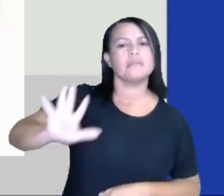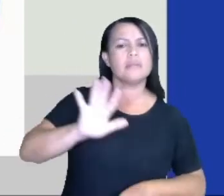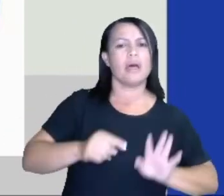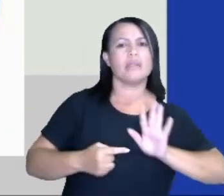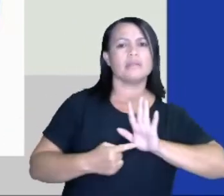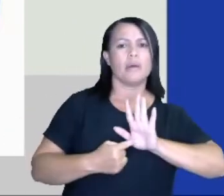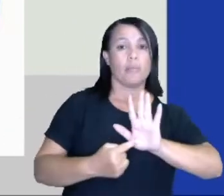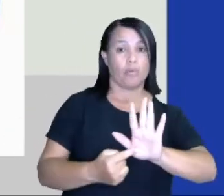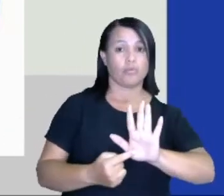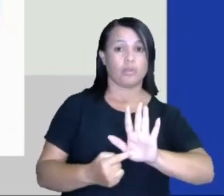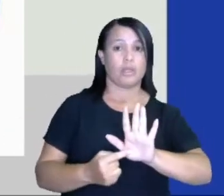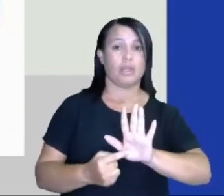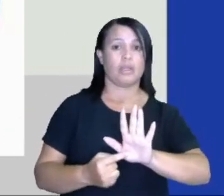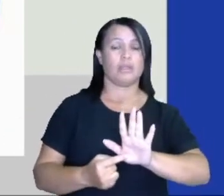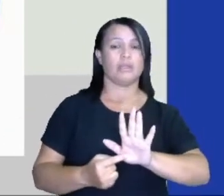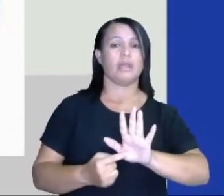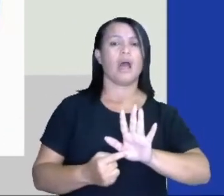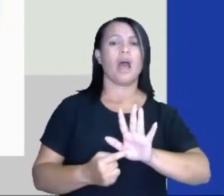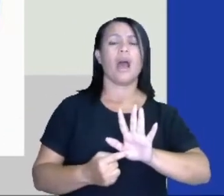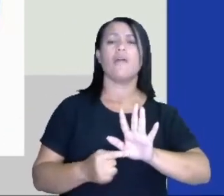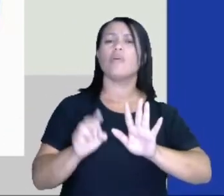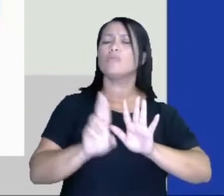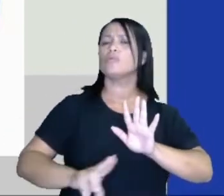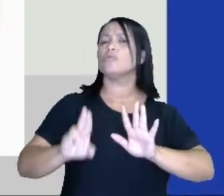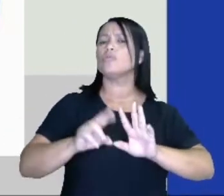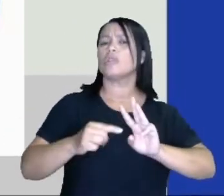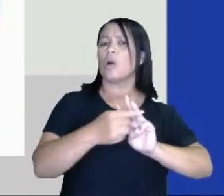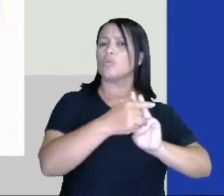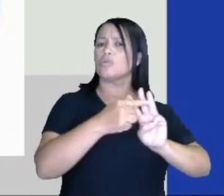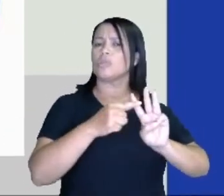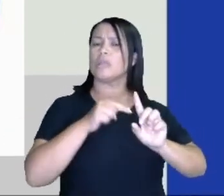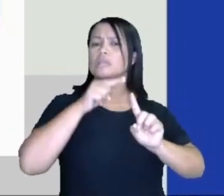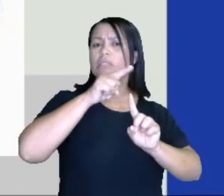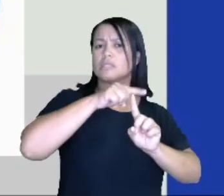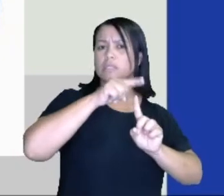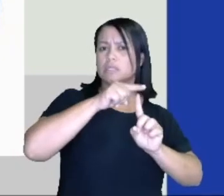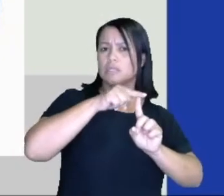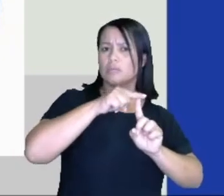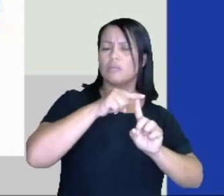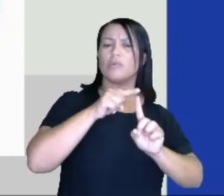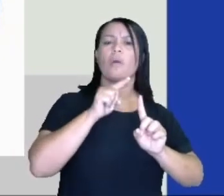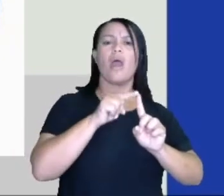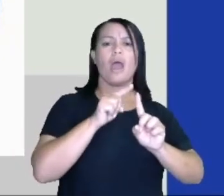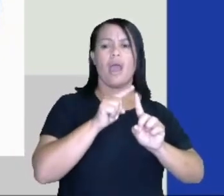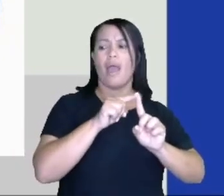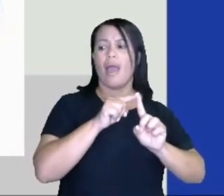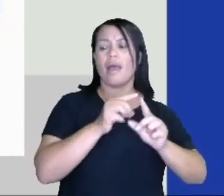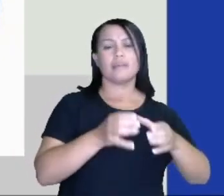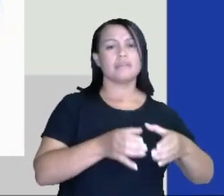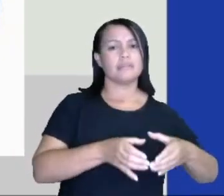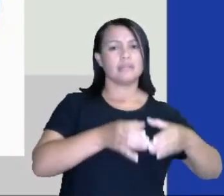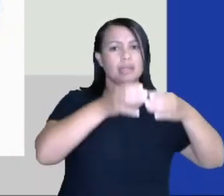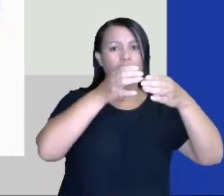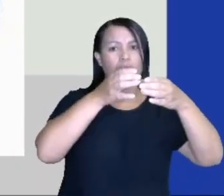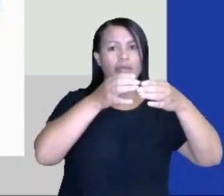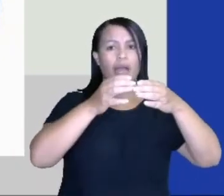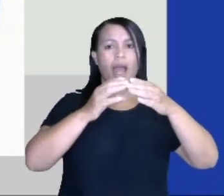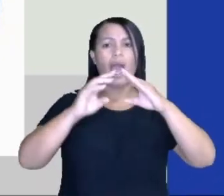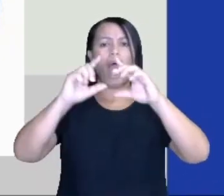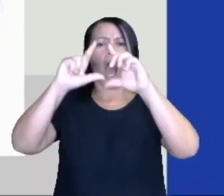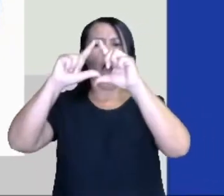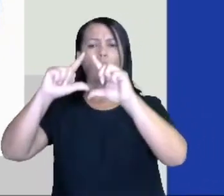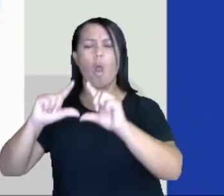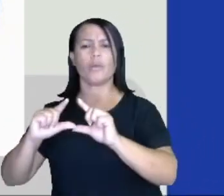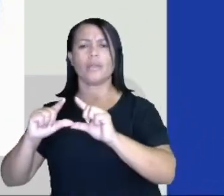a gente utiliza esses tipos de projeções cartográficas. A cilíndrica, a cônica e a plana são as